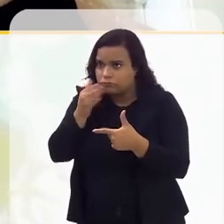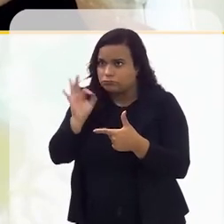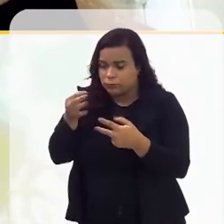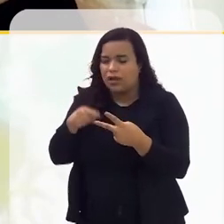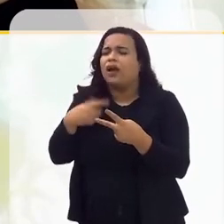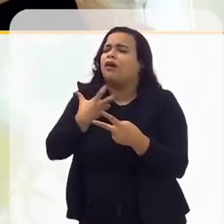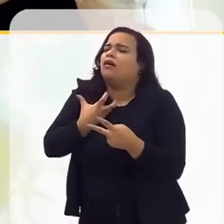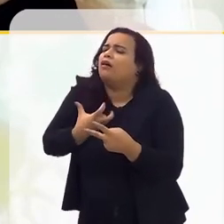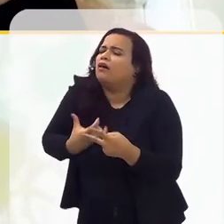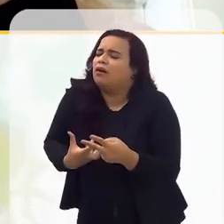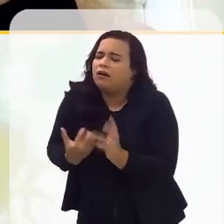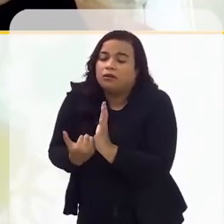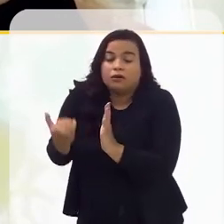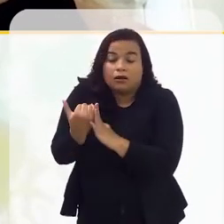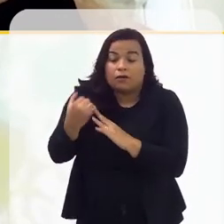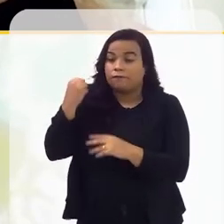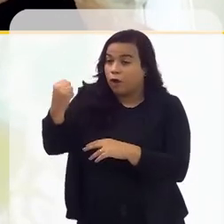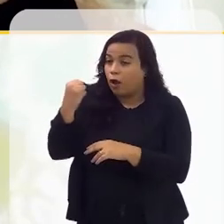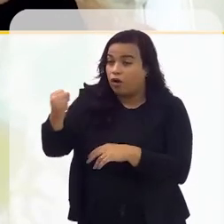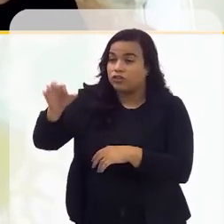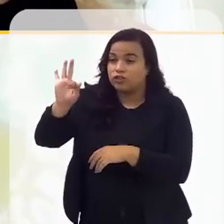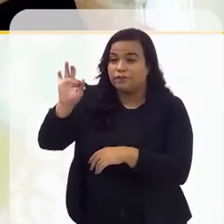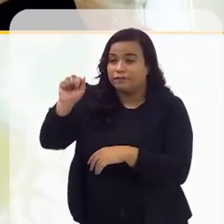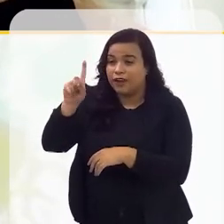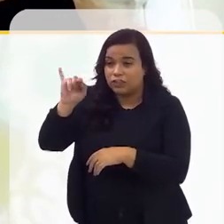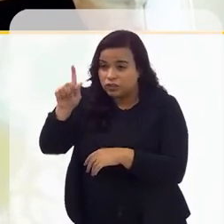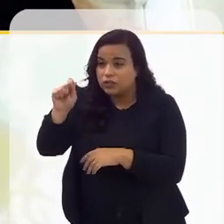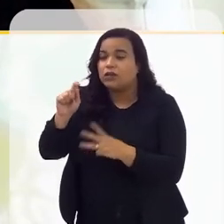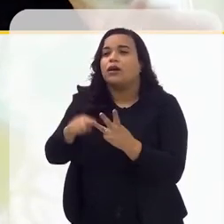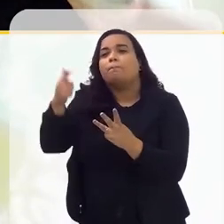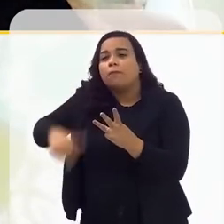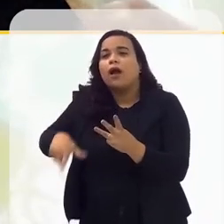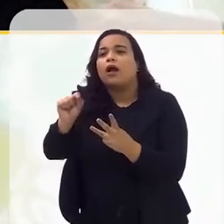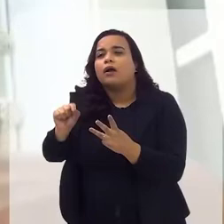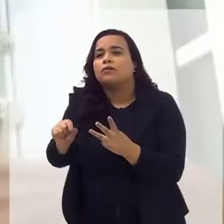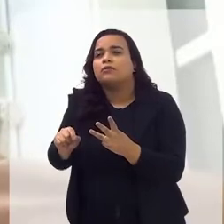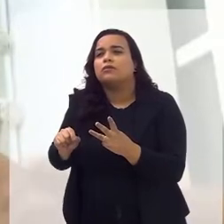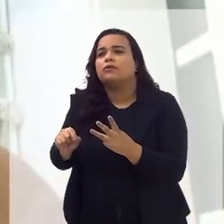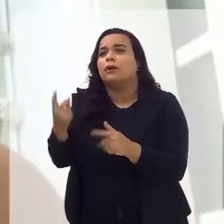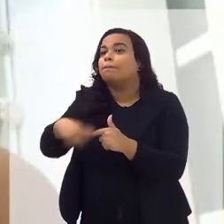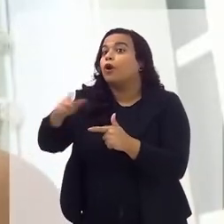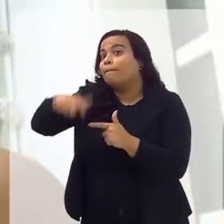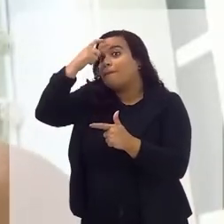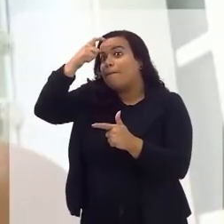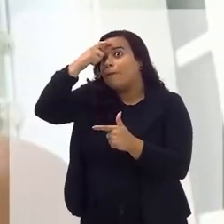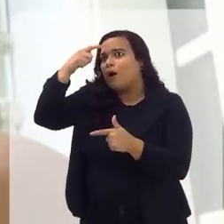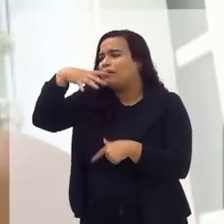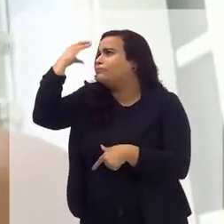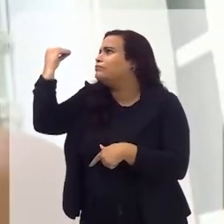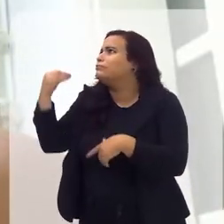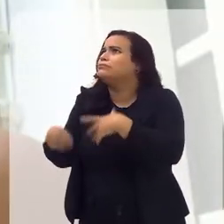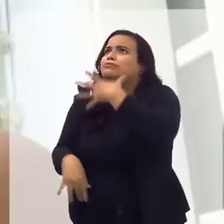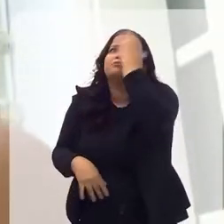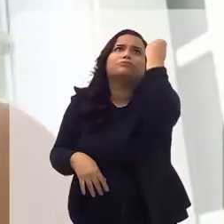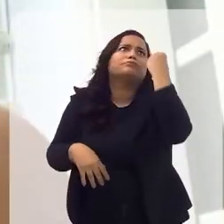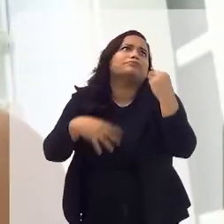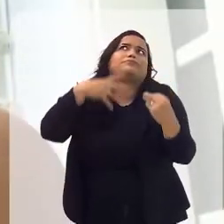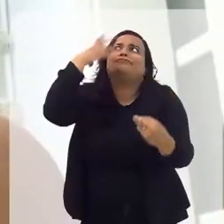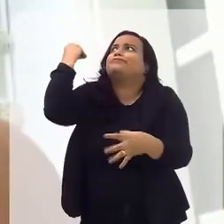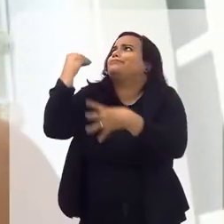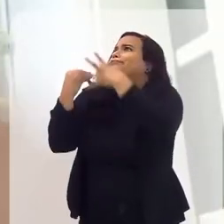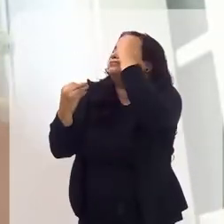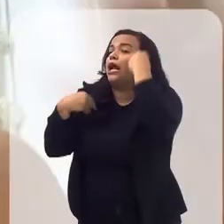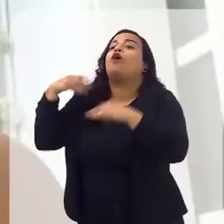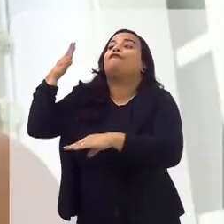você falou, muita fadiga e Isso aqui. alguma outra? Problemas de memória. Assim, fortíssimo,